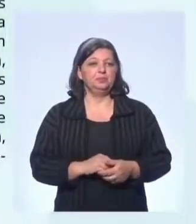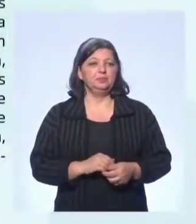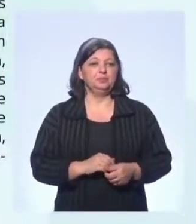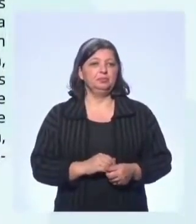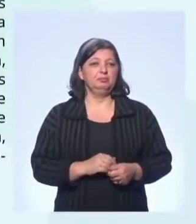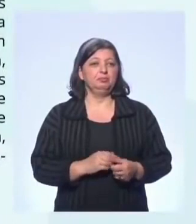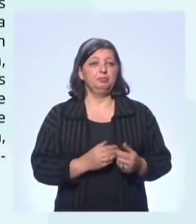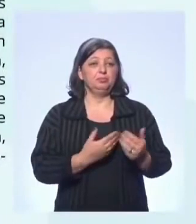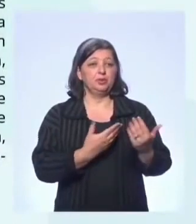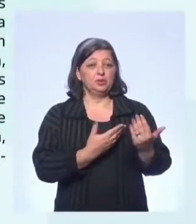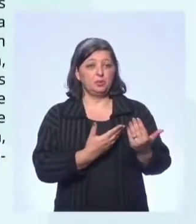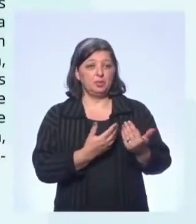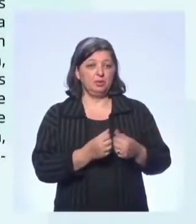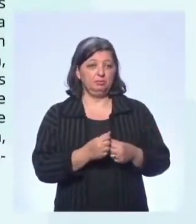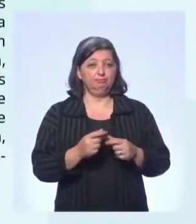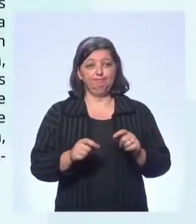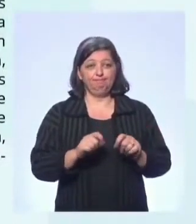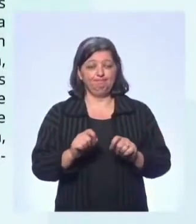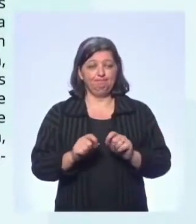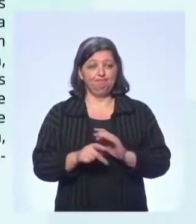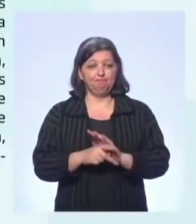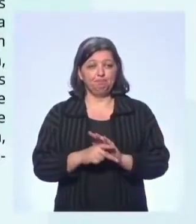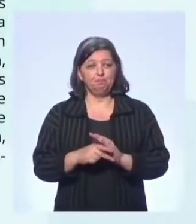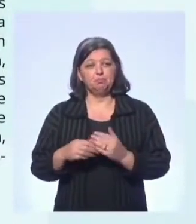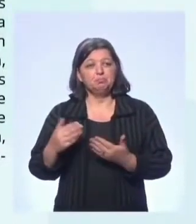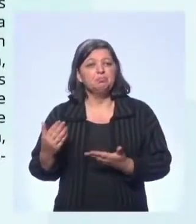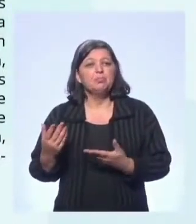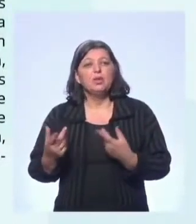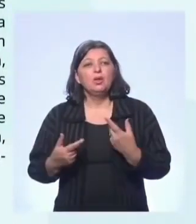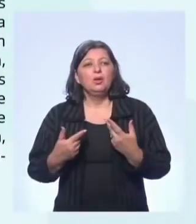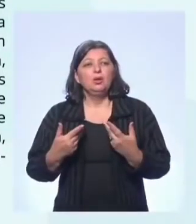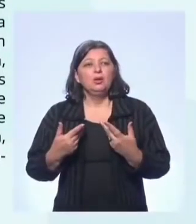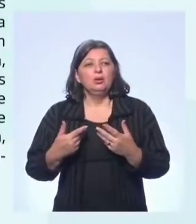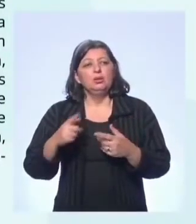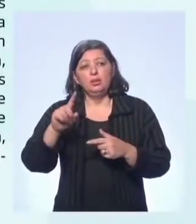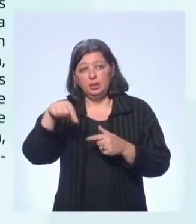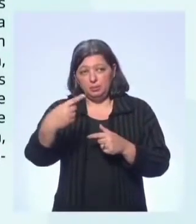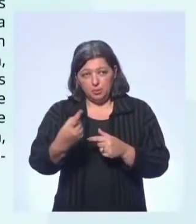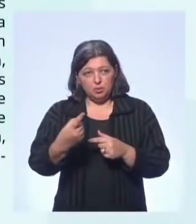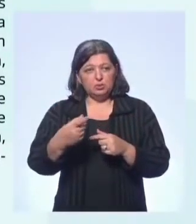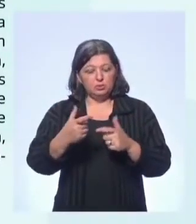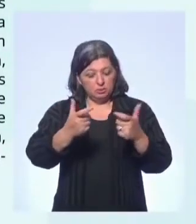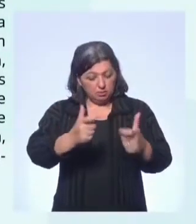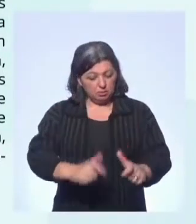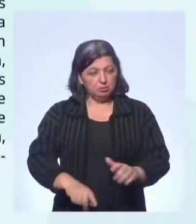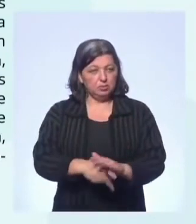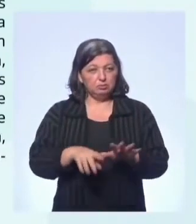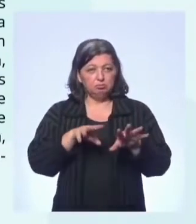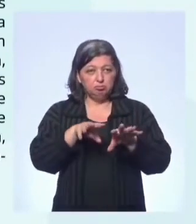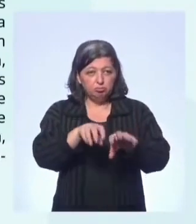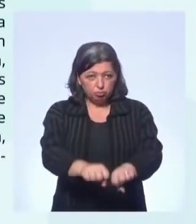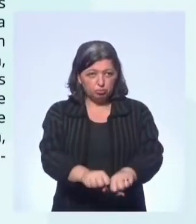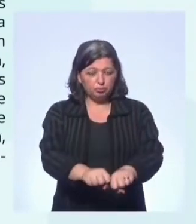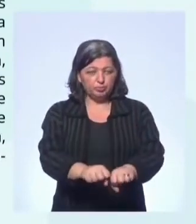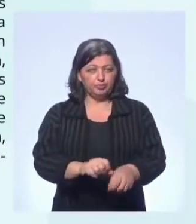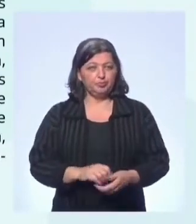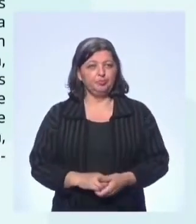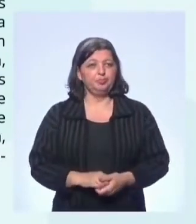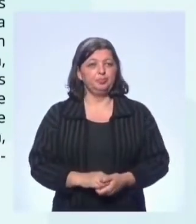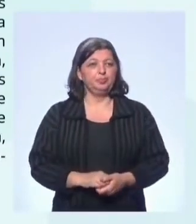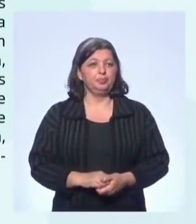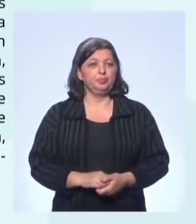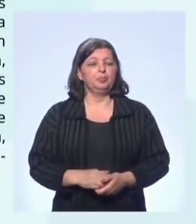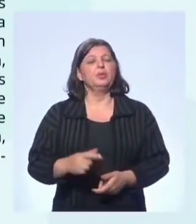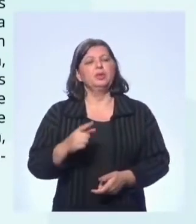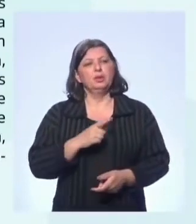Próxima tela, claro, depois de consagrar o lugar, nós vamos ter,